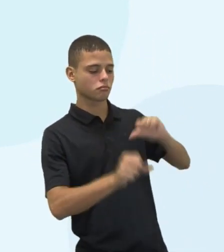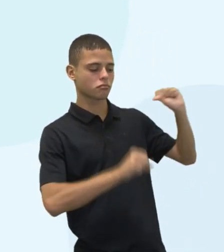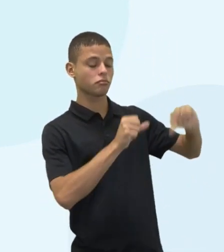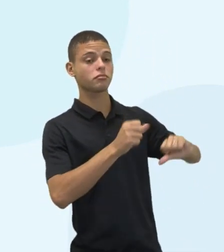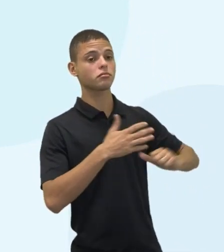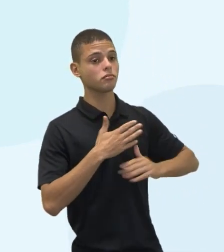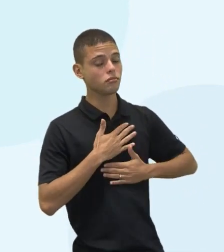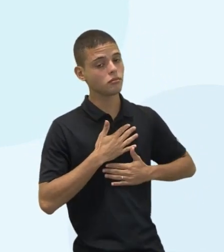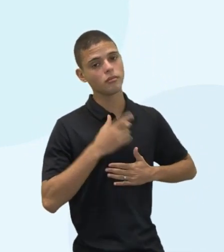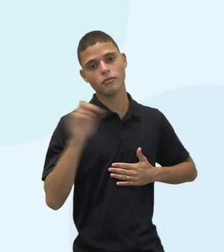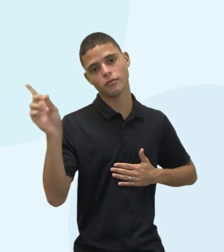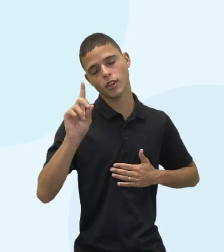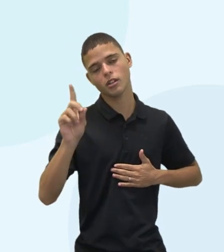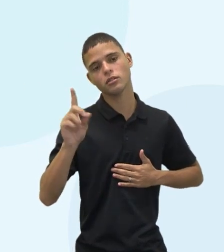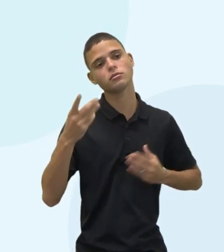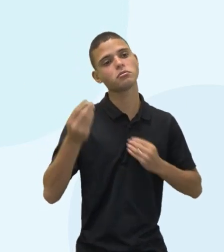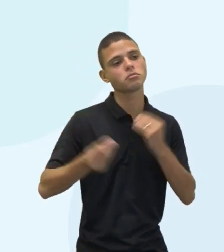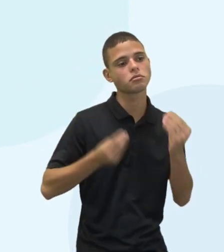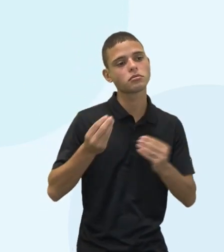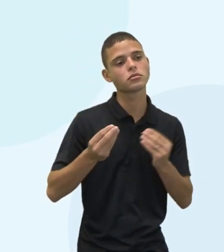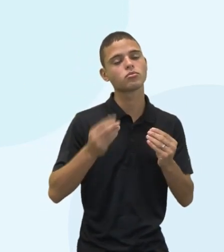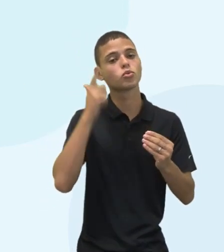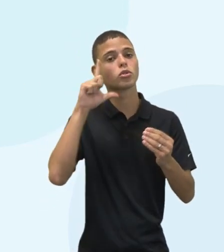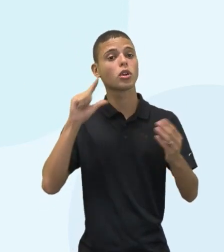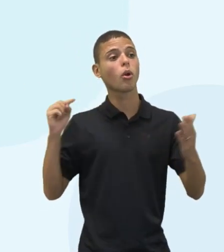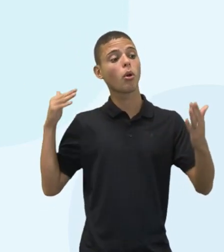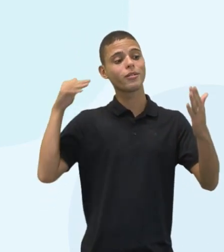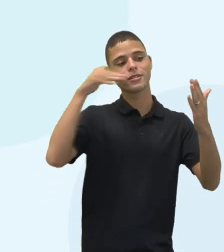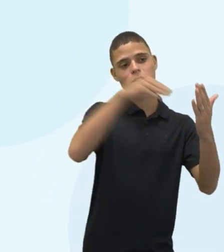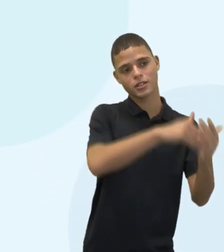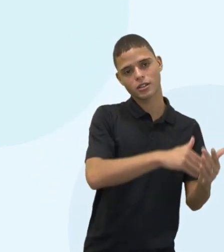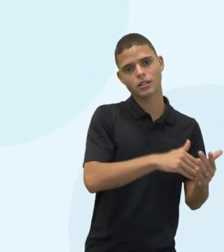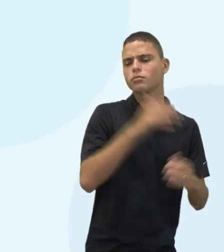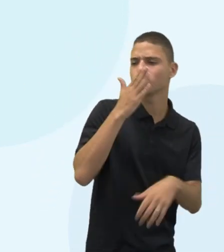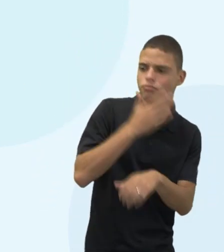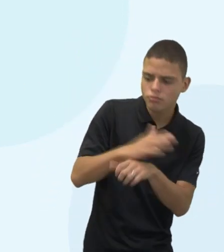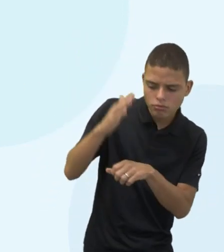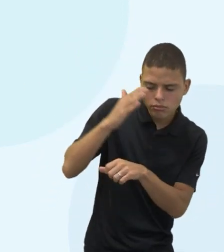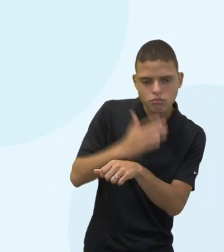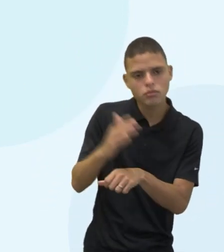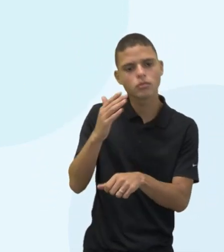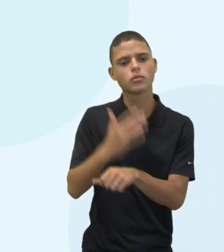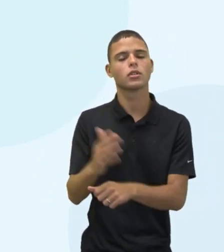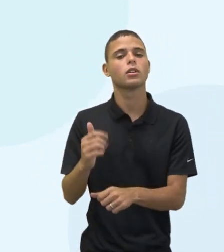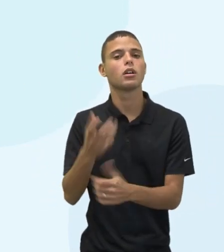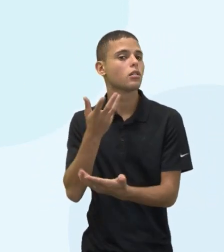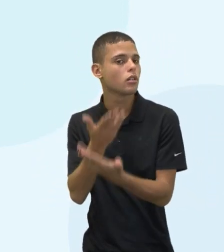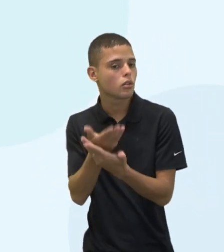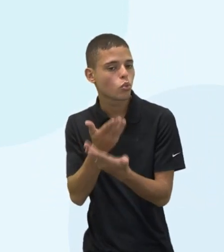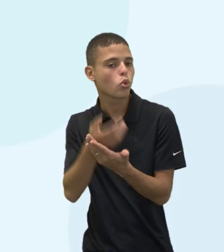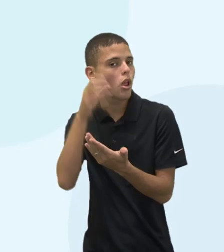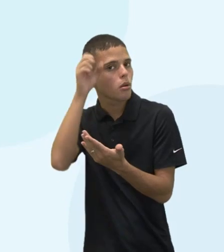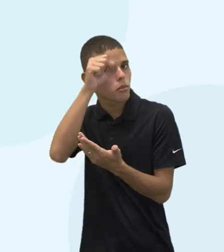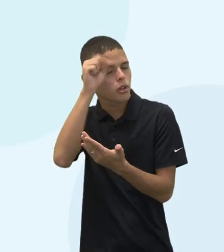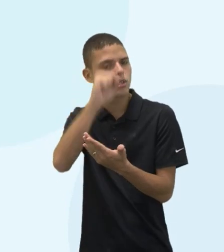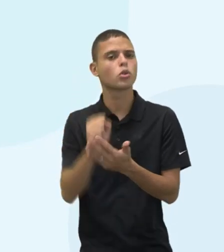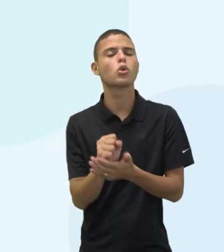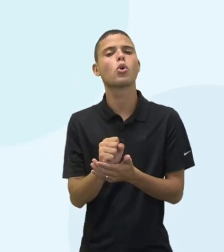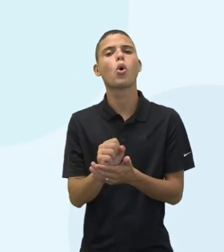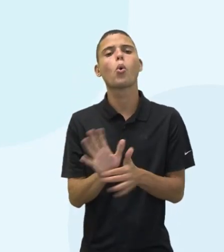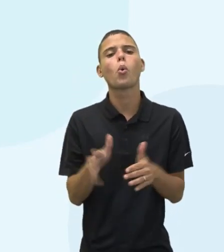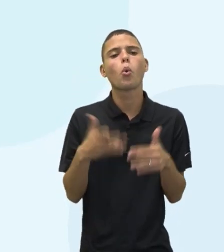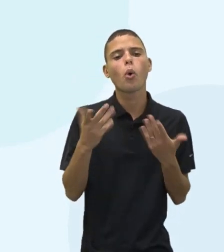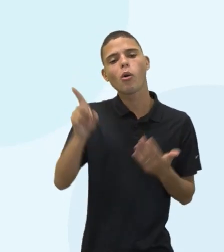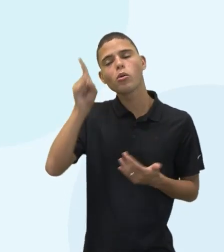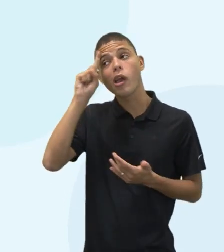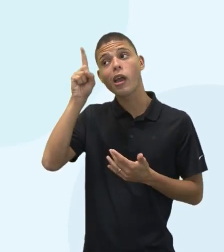caso. Como se organizou para chegar a esse objetivo? Treinando muito, fazendo aulas e tudo mais. Qual era a rotina quando adolescente